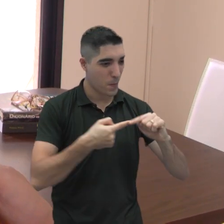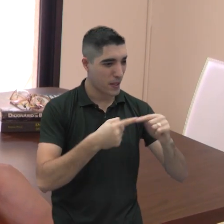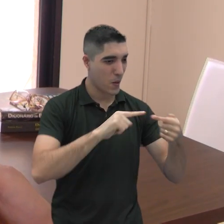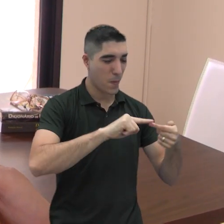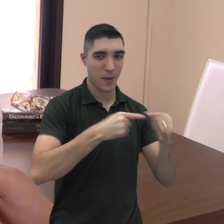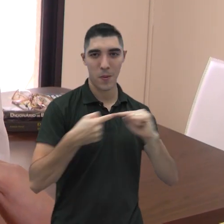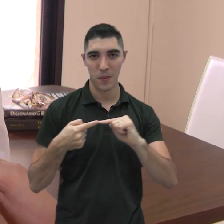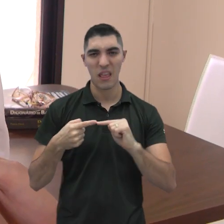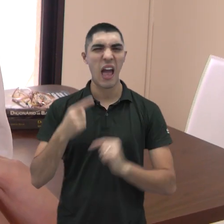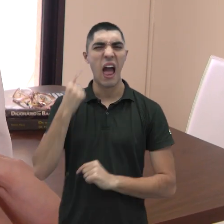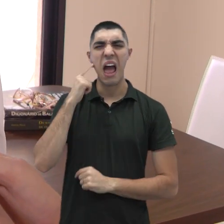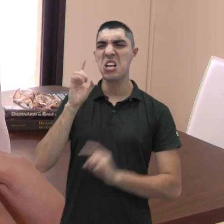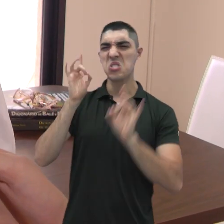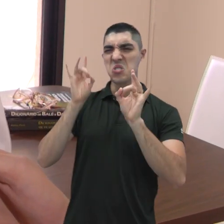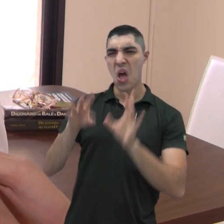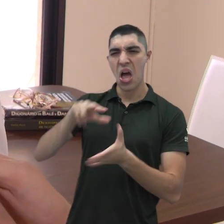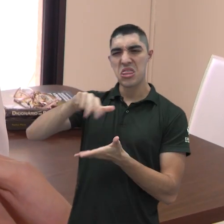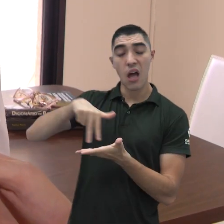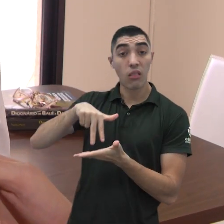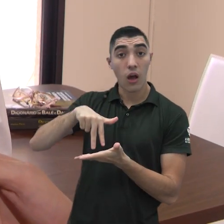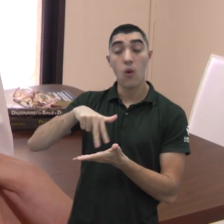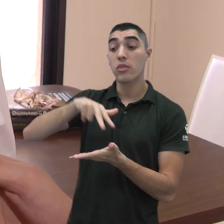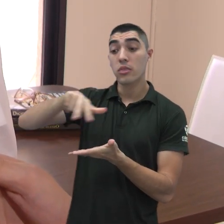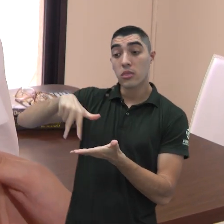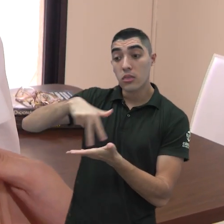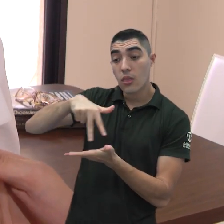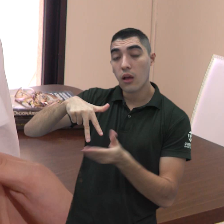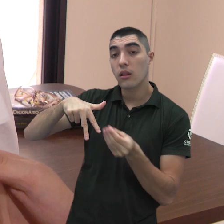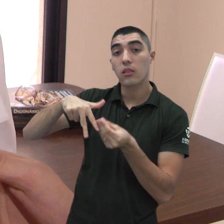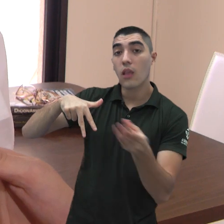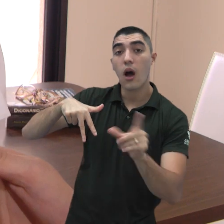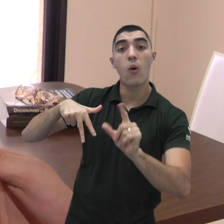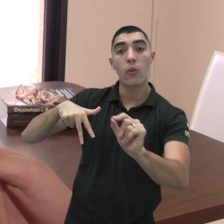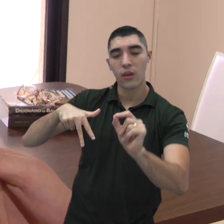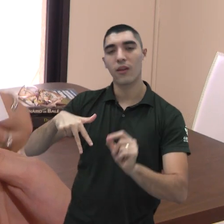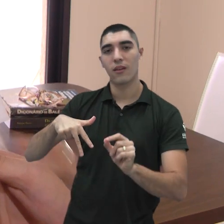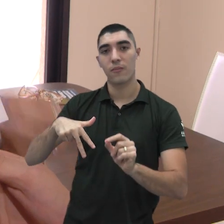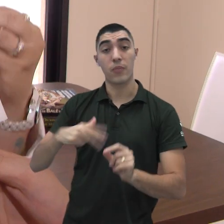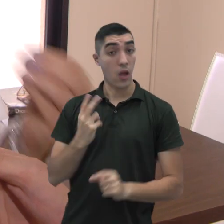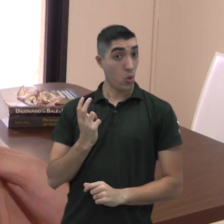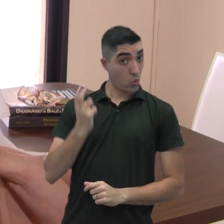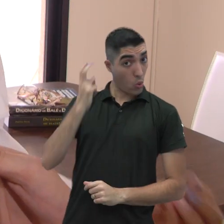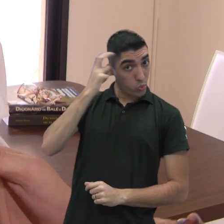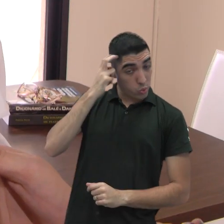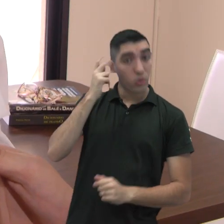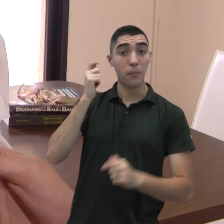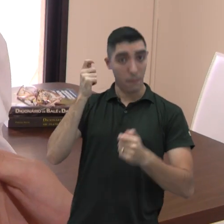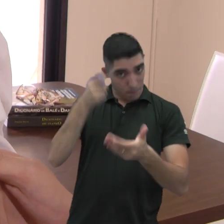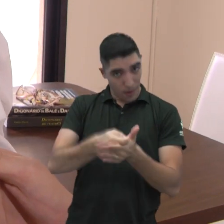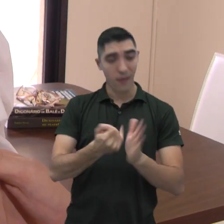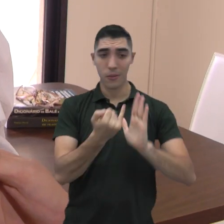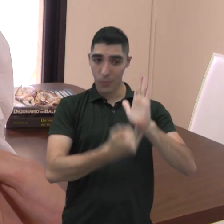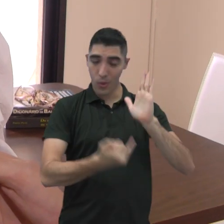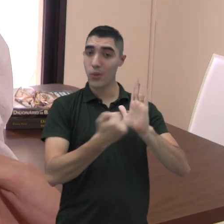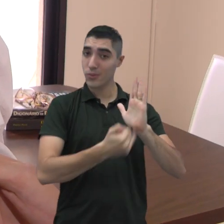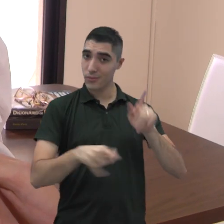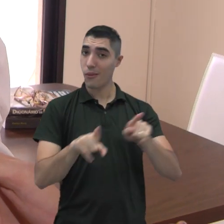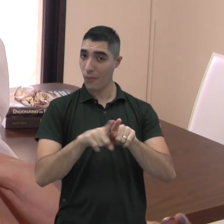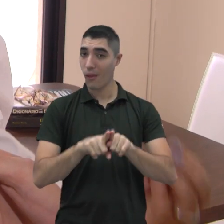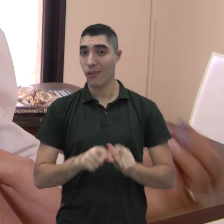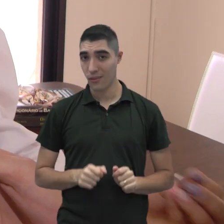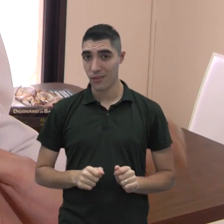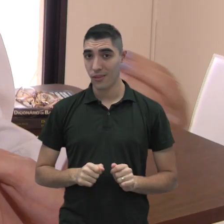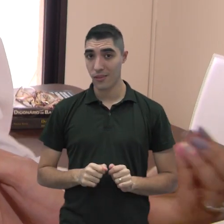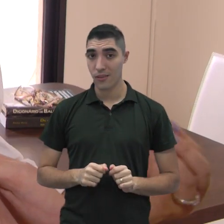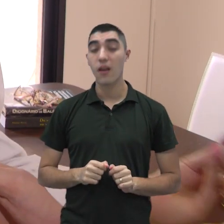não é porque é dança. Não, o que mais que a dança vai trazer? E a cultura também paga imposto.